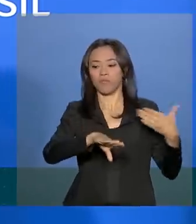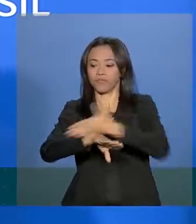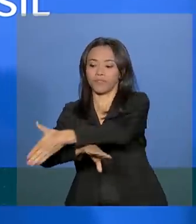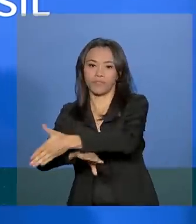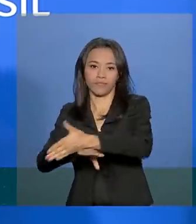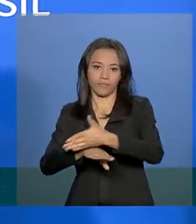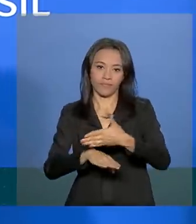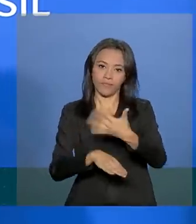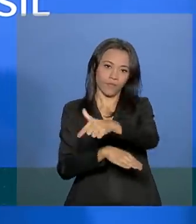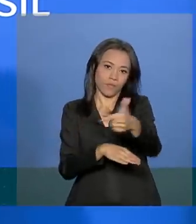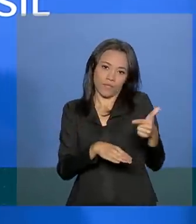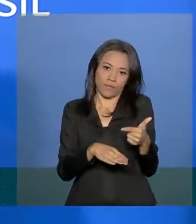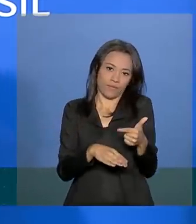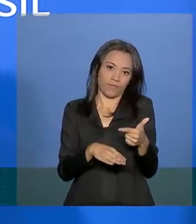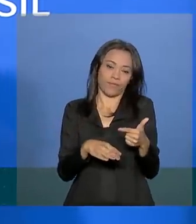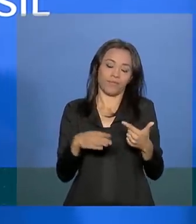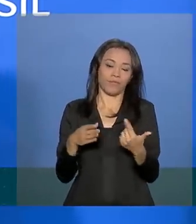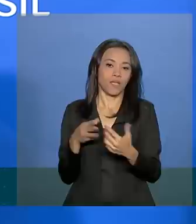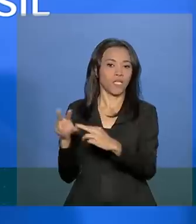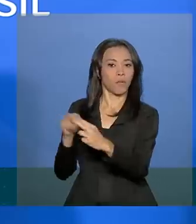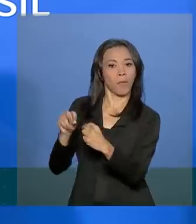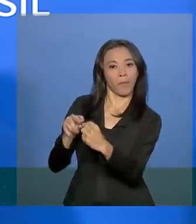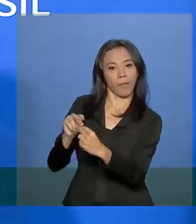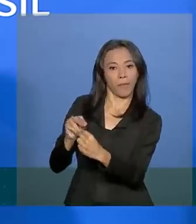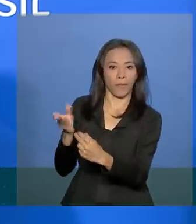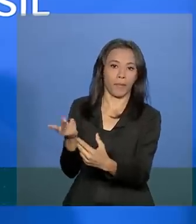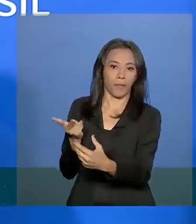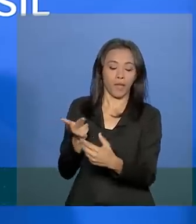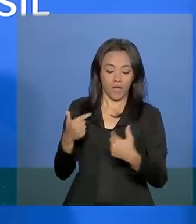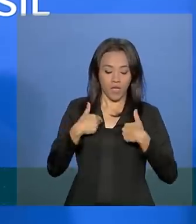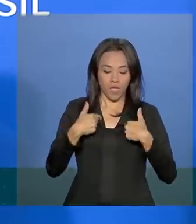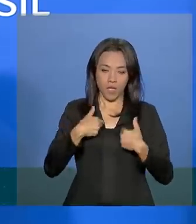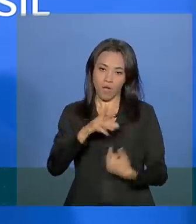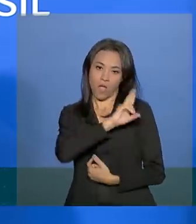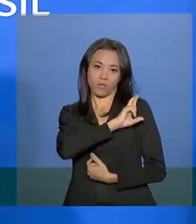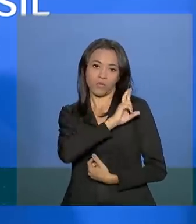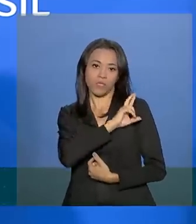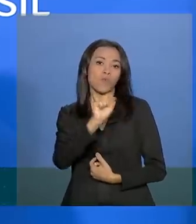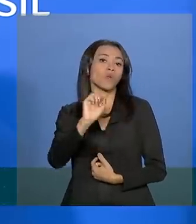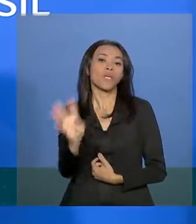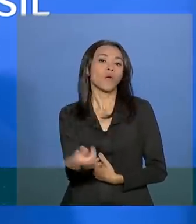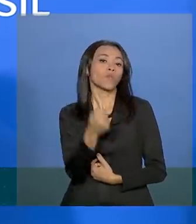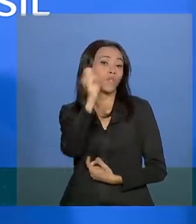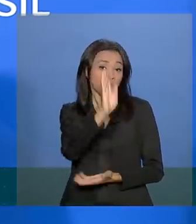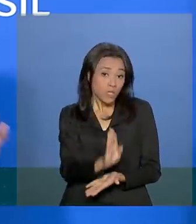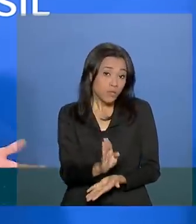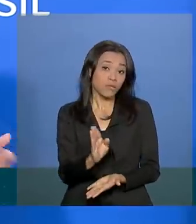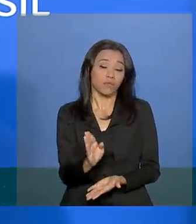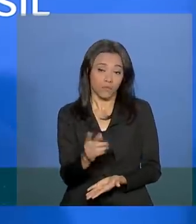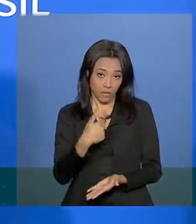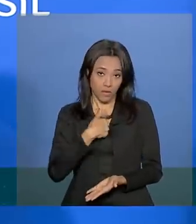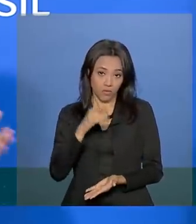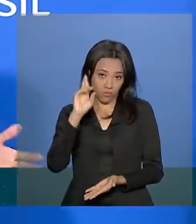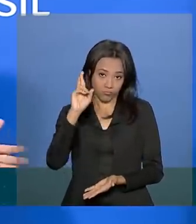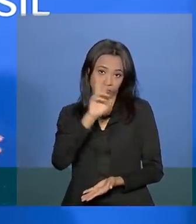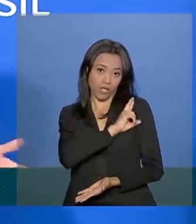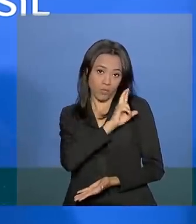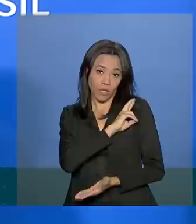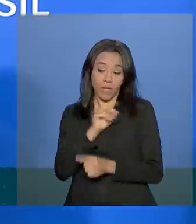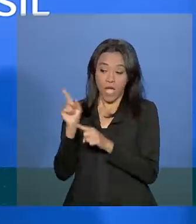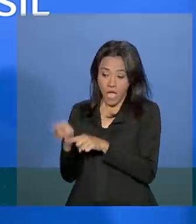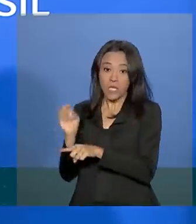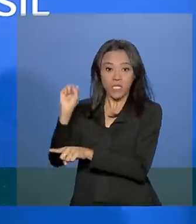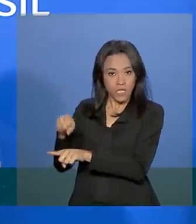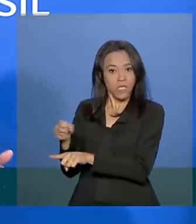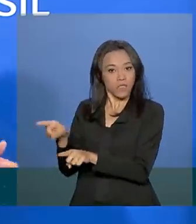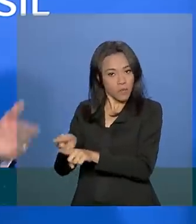dando e assim eu passo a ser responsável por que acontece no brasil paulo guedes responde